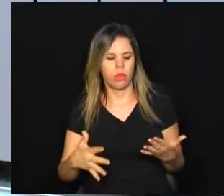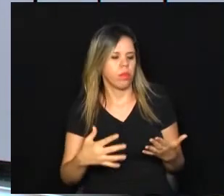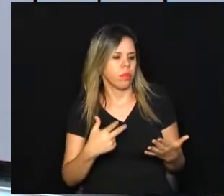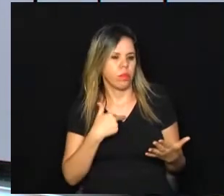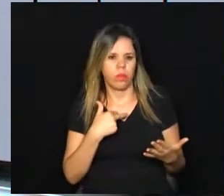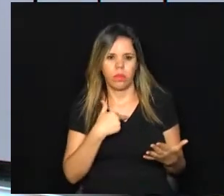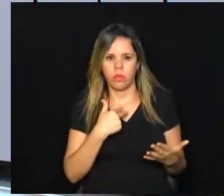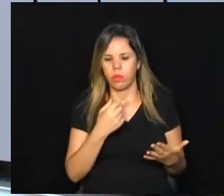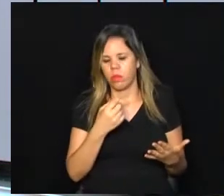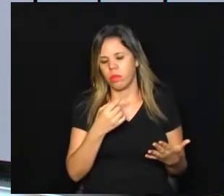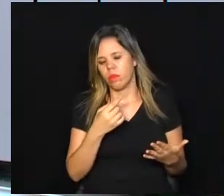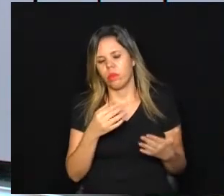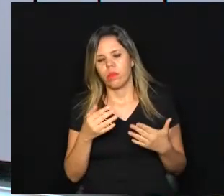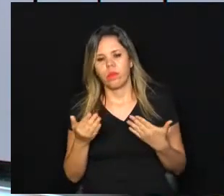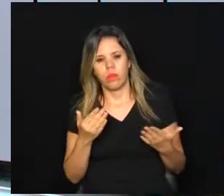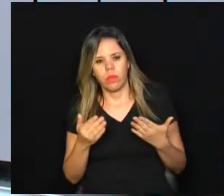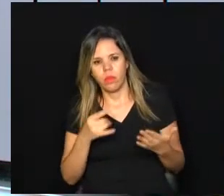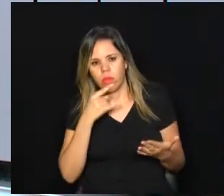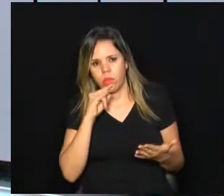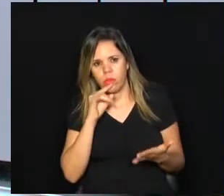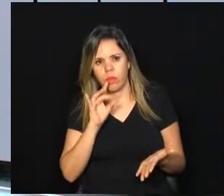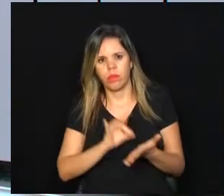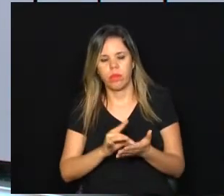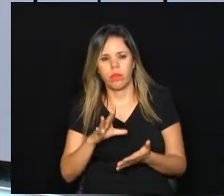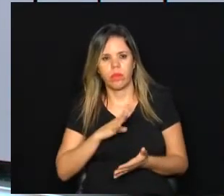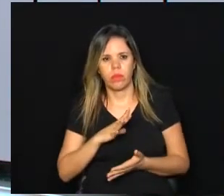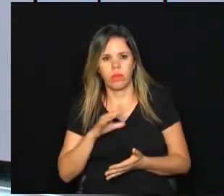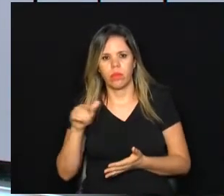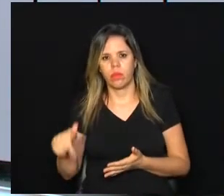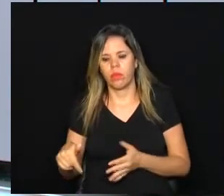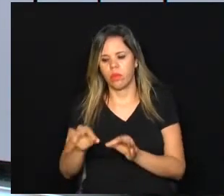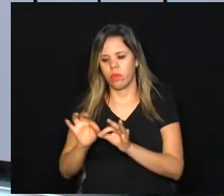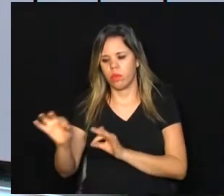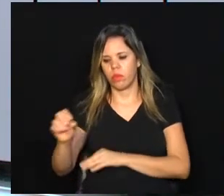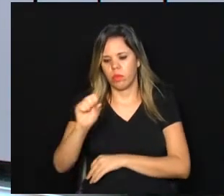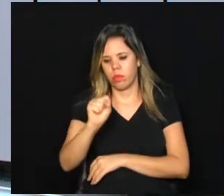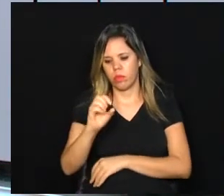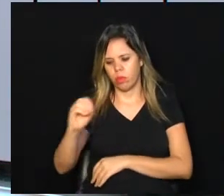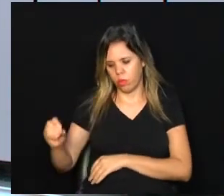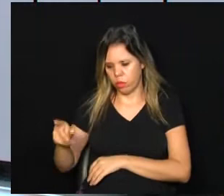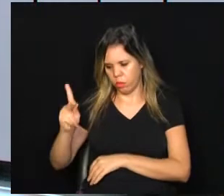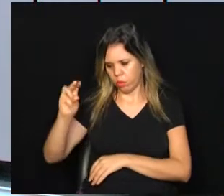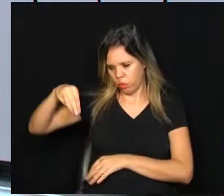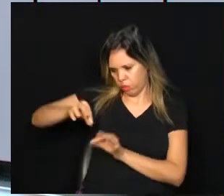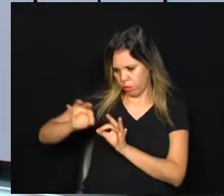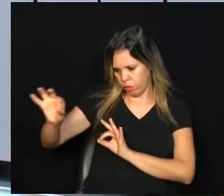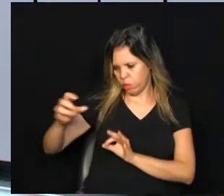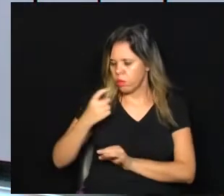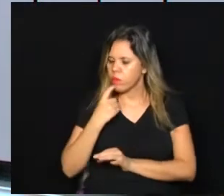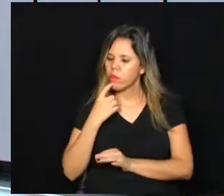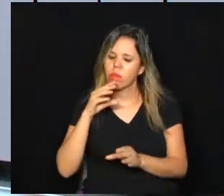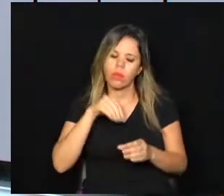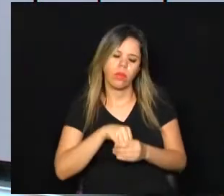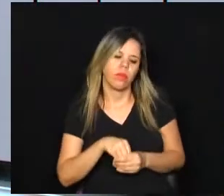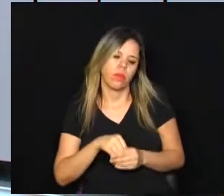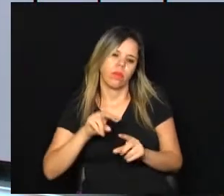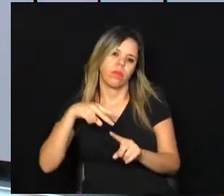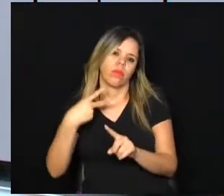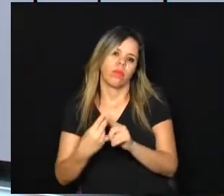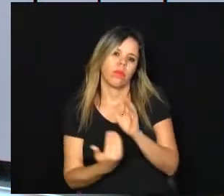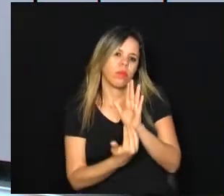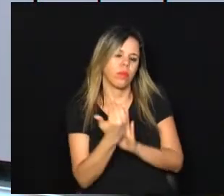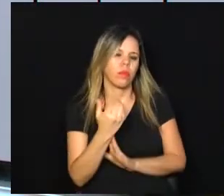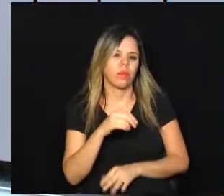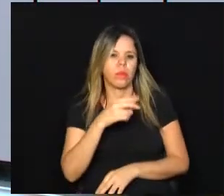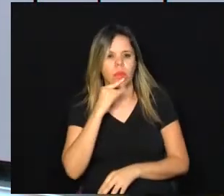Piracicaba, pela realidade do município. Nós temos 800 quilômetros de território, né? Que é muito superior a